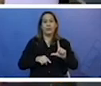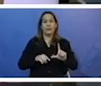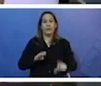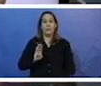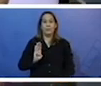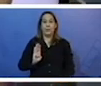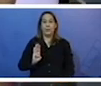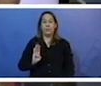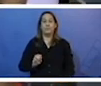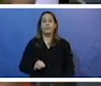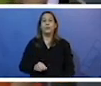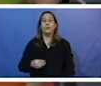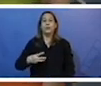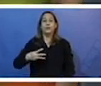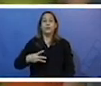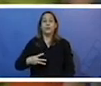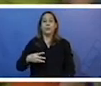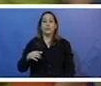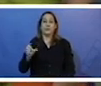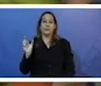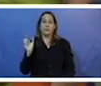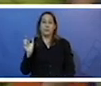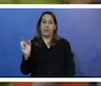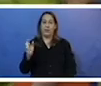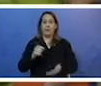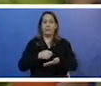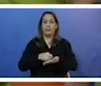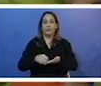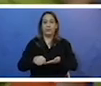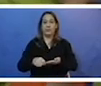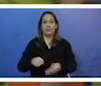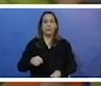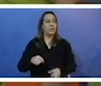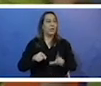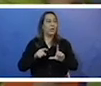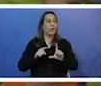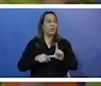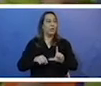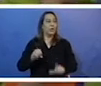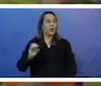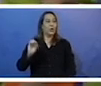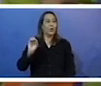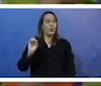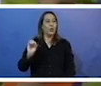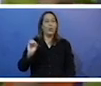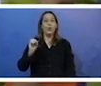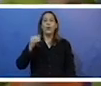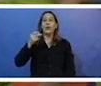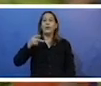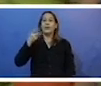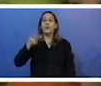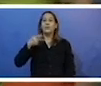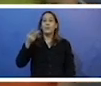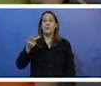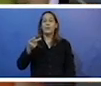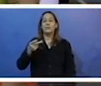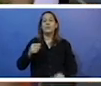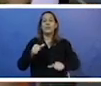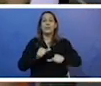B. 3 palavras escritas com a vogal O, que na pronúncia podem